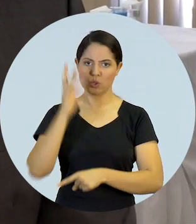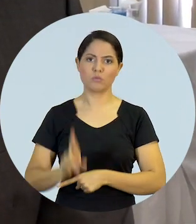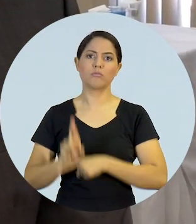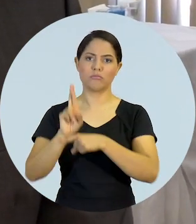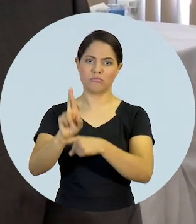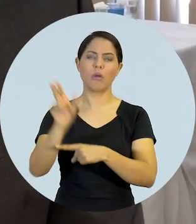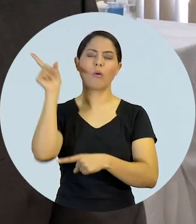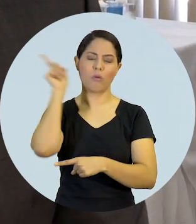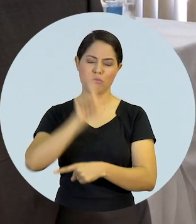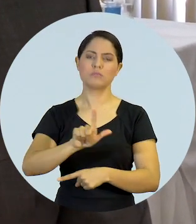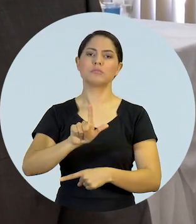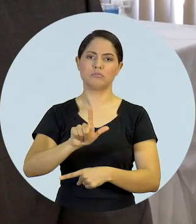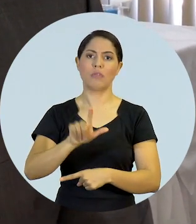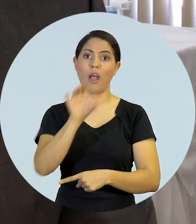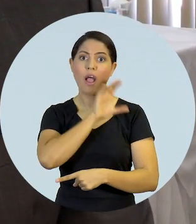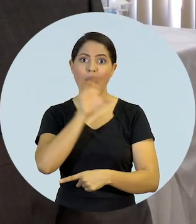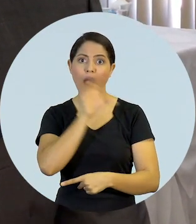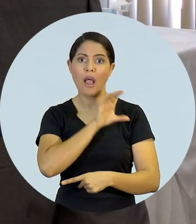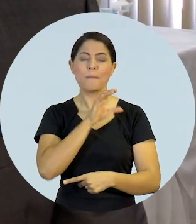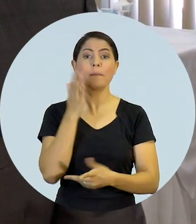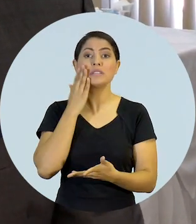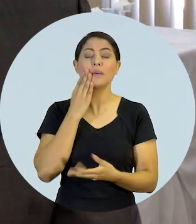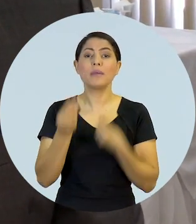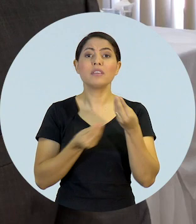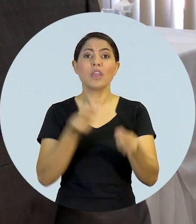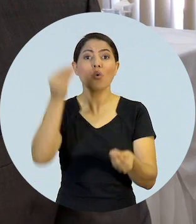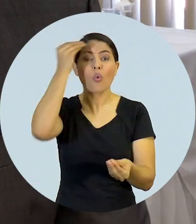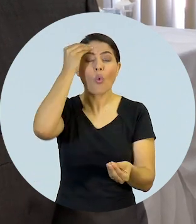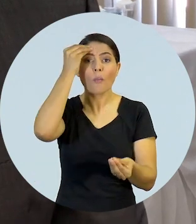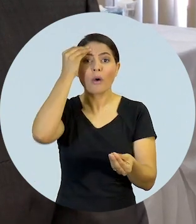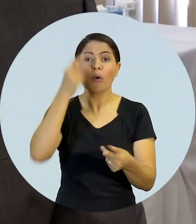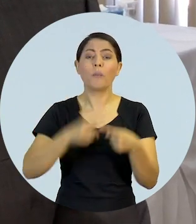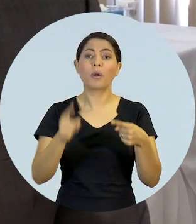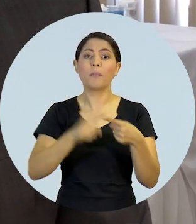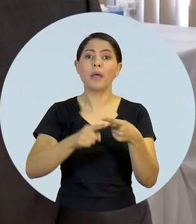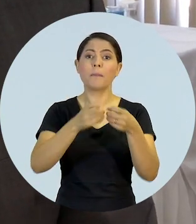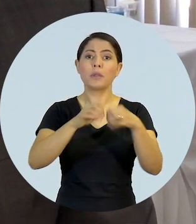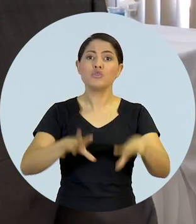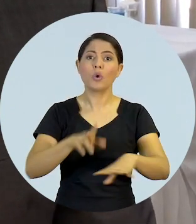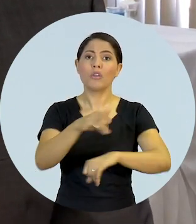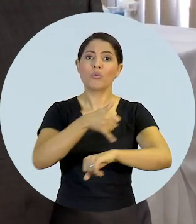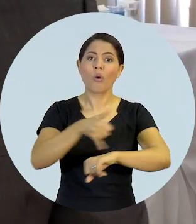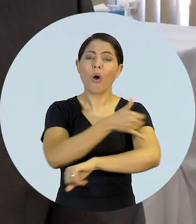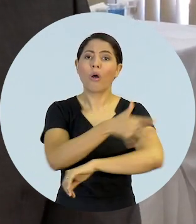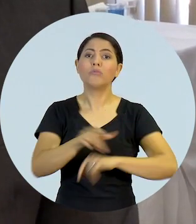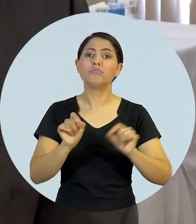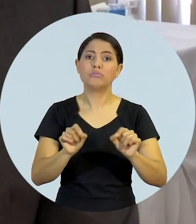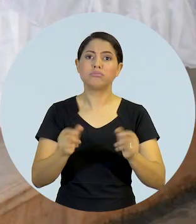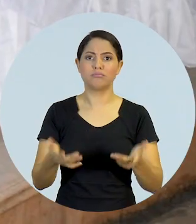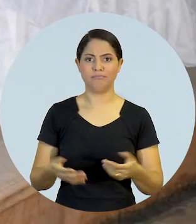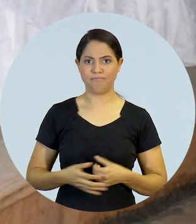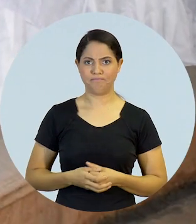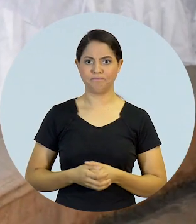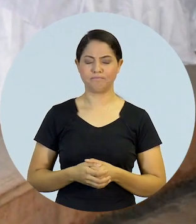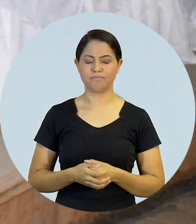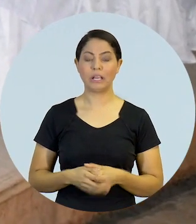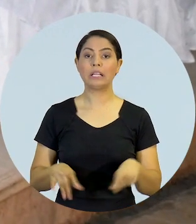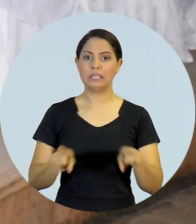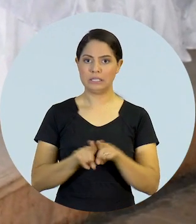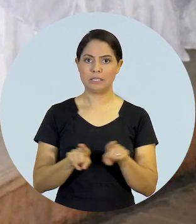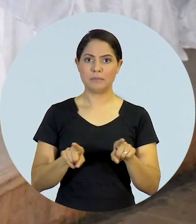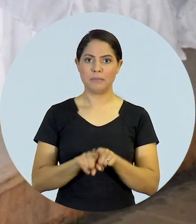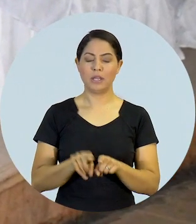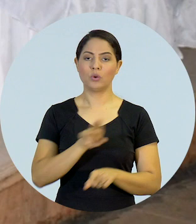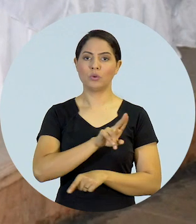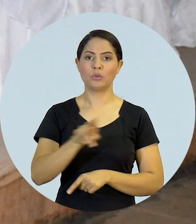responsáveis maior agilidade para apontar quem é o verdadeiro culpado desse desastre que ocorreu na costa brasileira. Marina